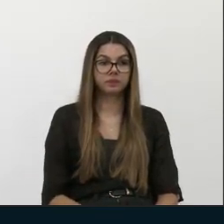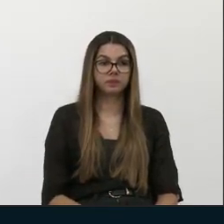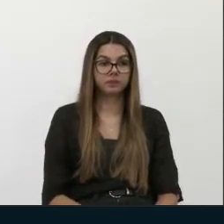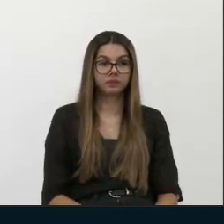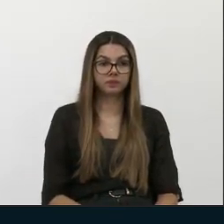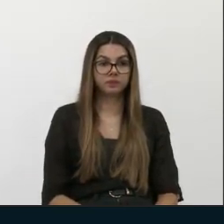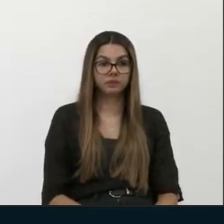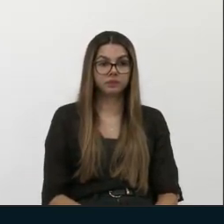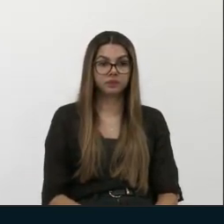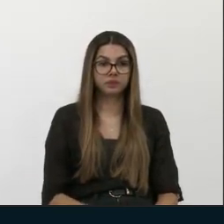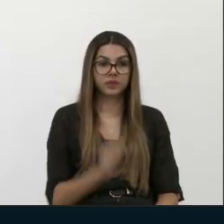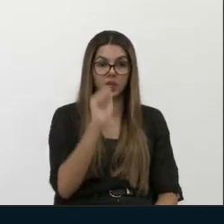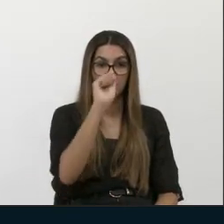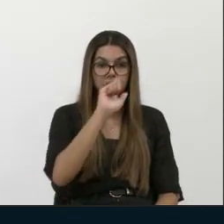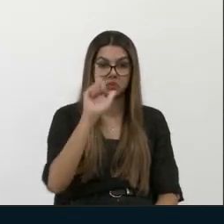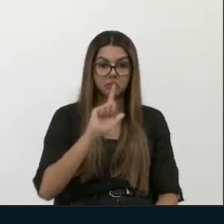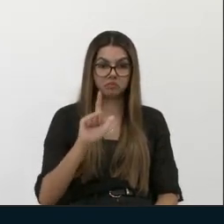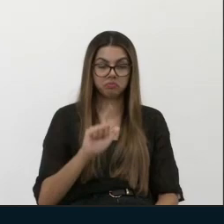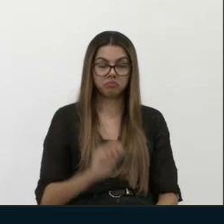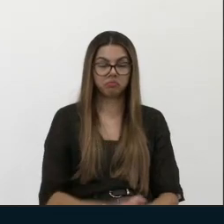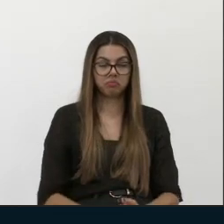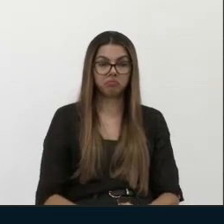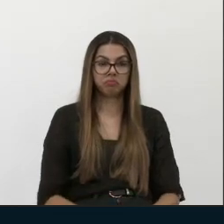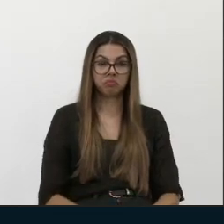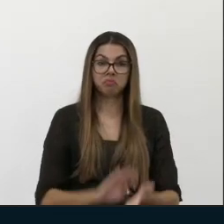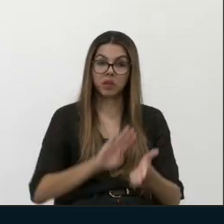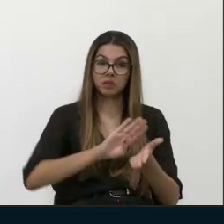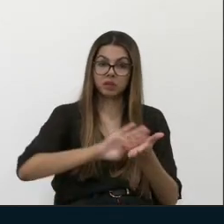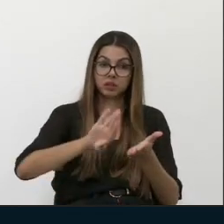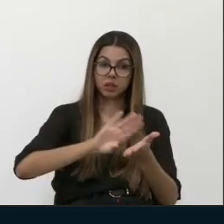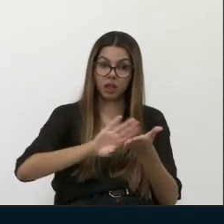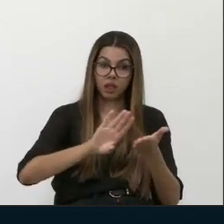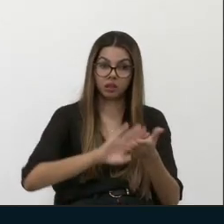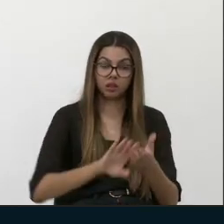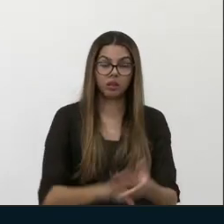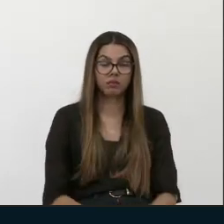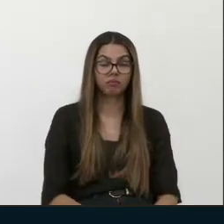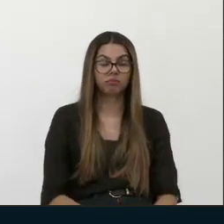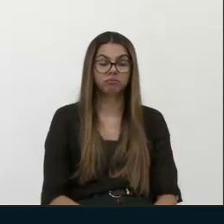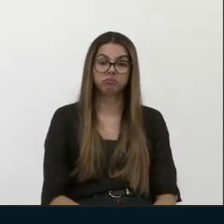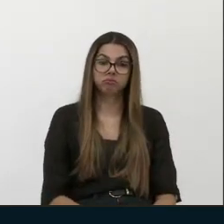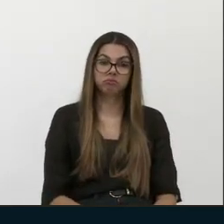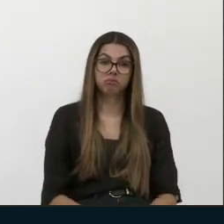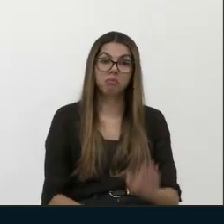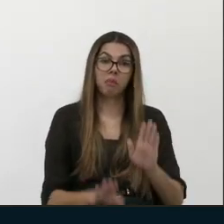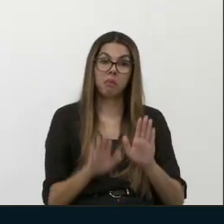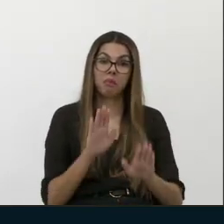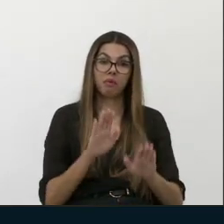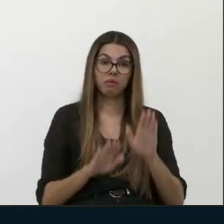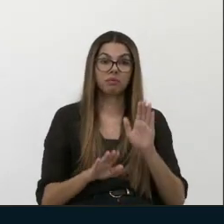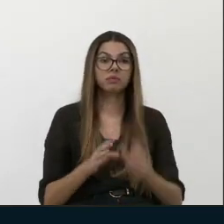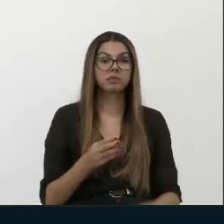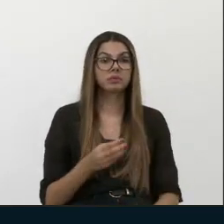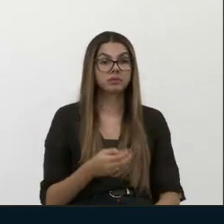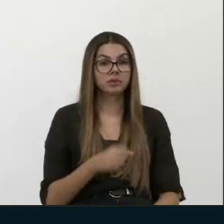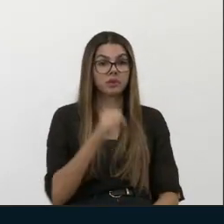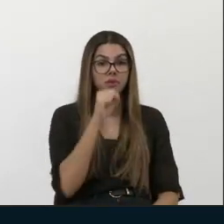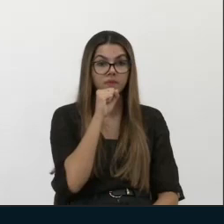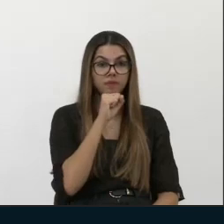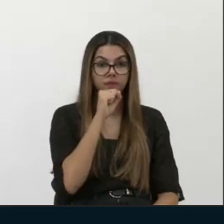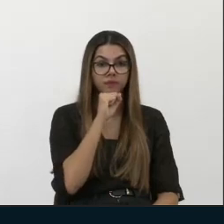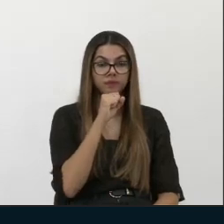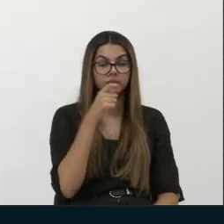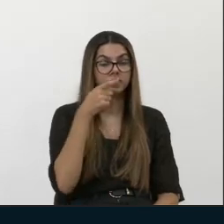Azul, foram retiradas. Ora, alguns vão dizer assim, mas eles são idosos. Eu